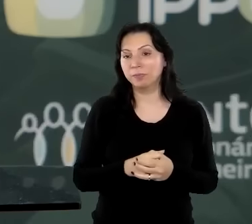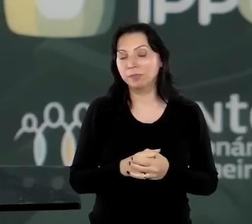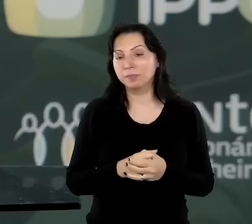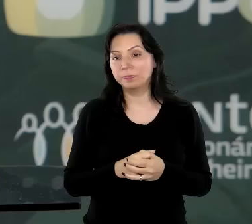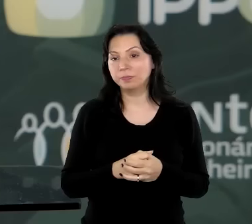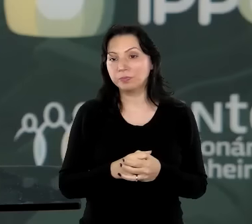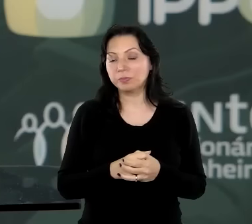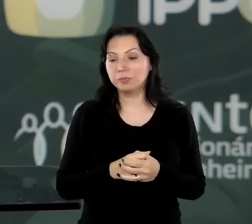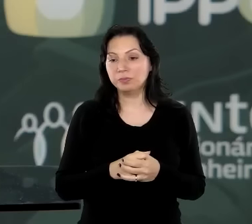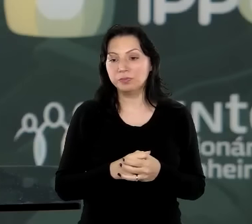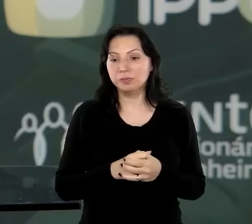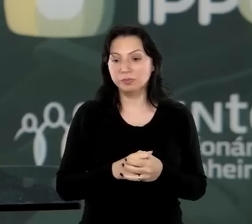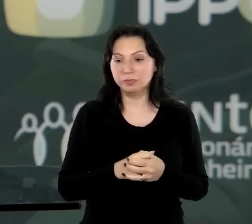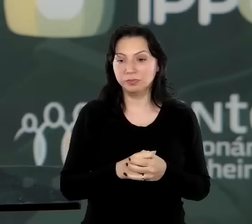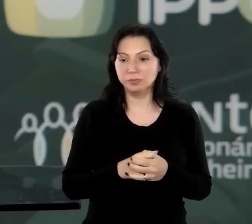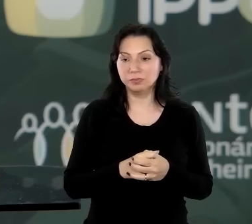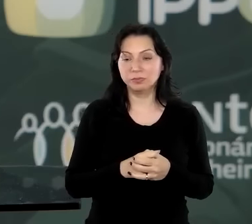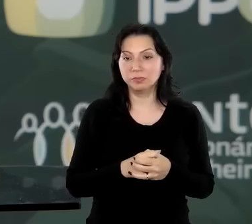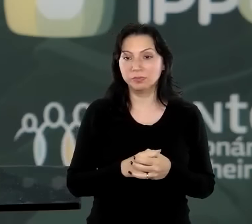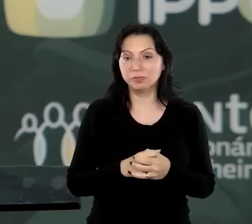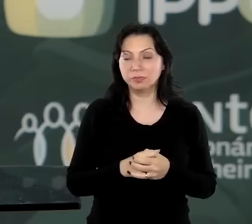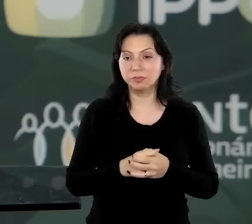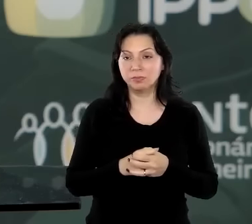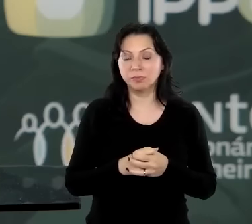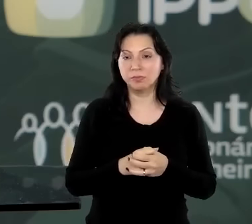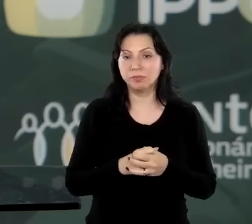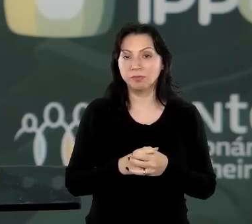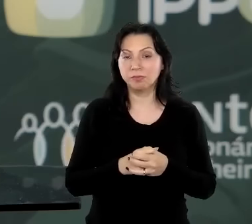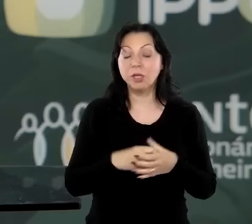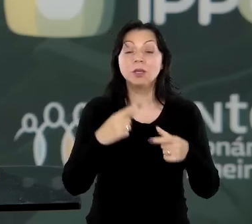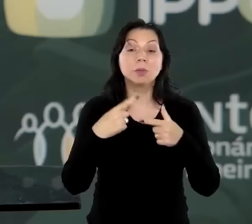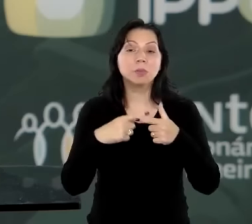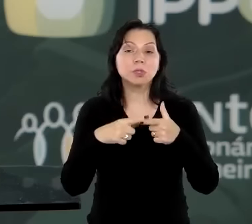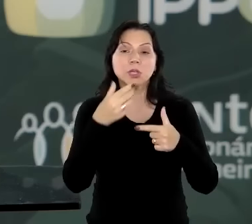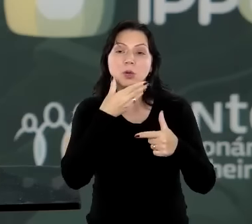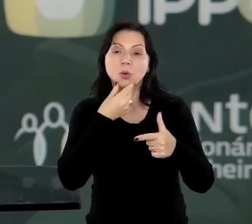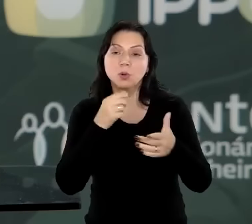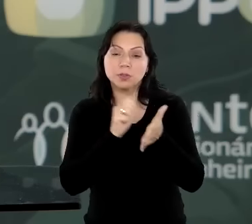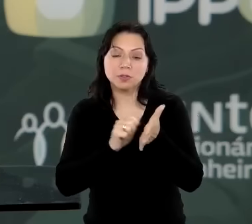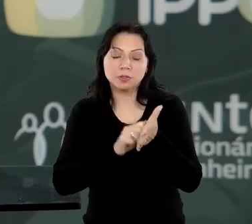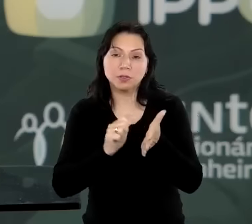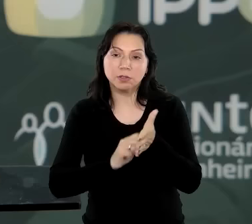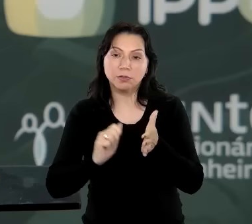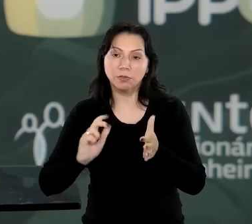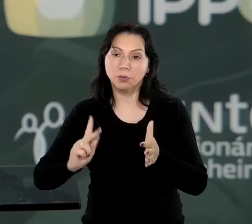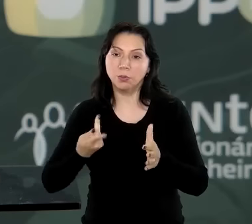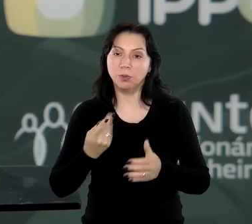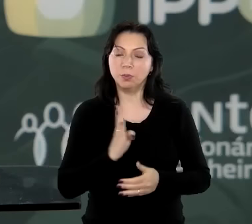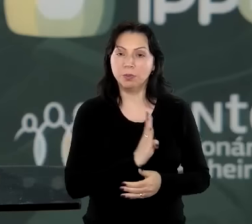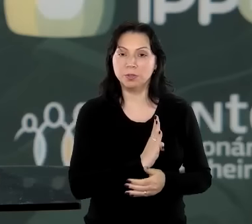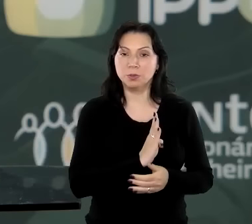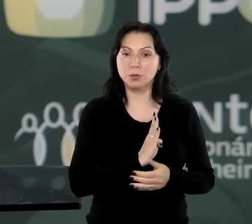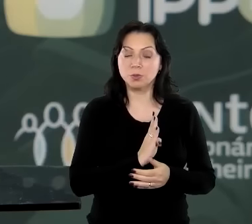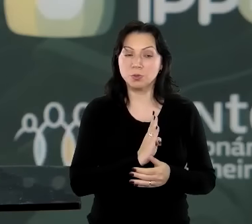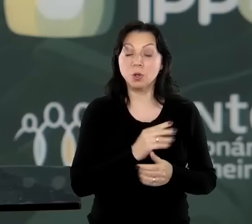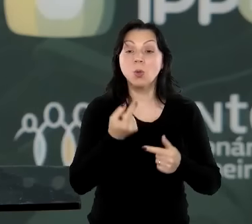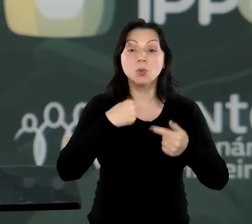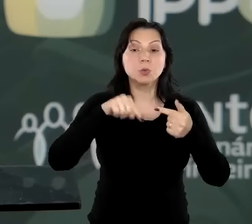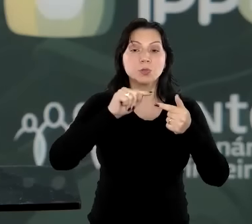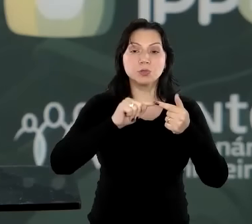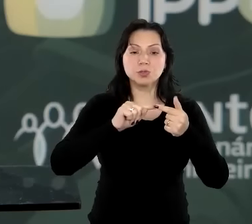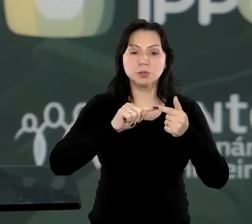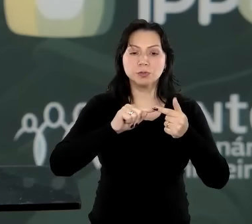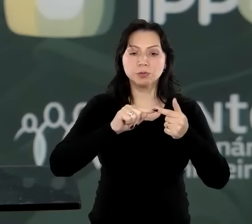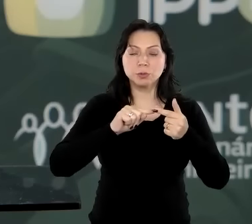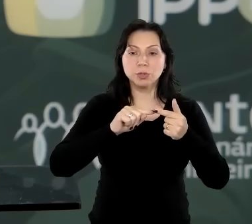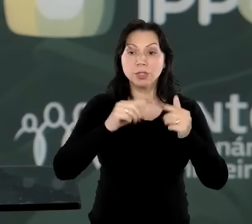Testamento. Por que o autor escreveu ainda esta carta? Escreveu-a para encorajar a igreja